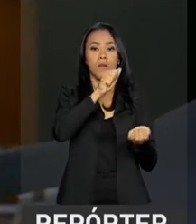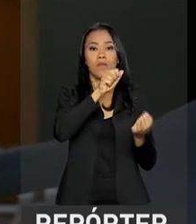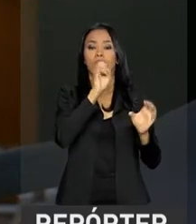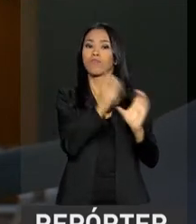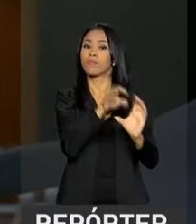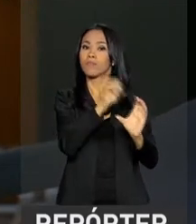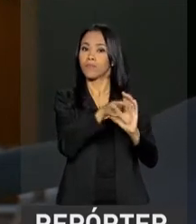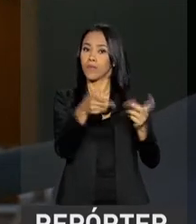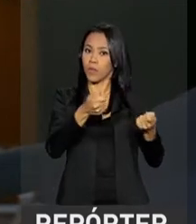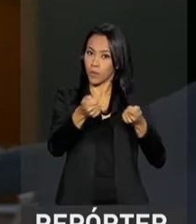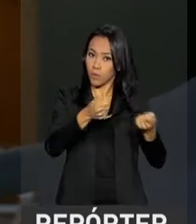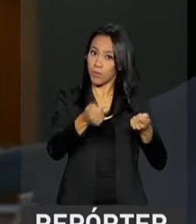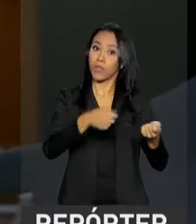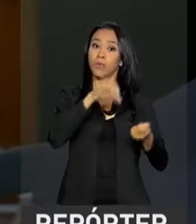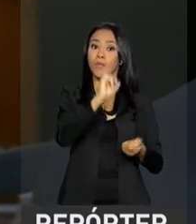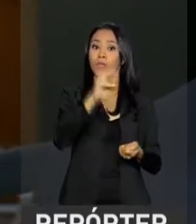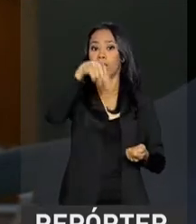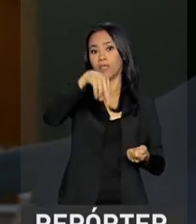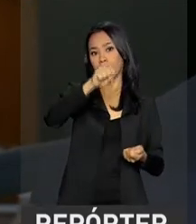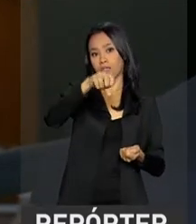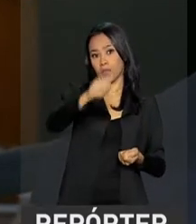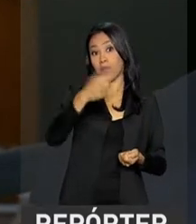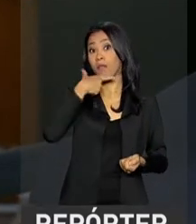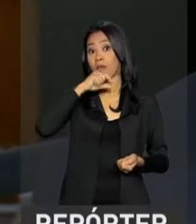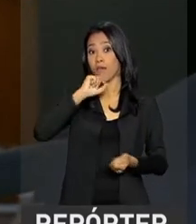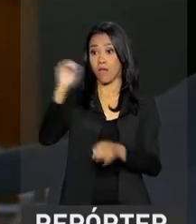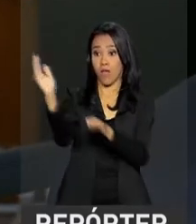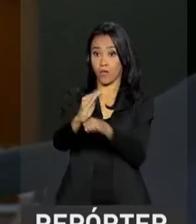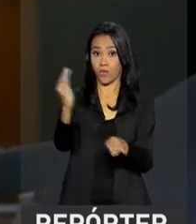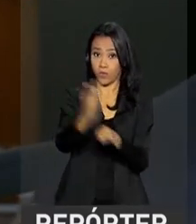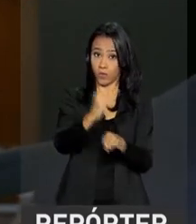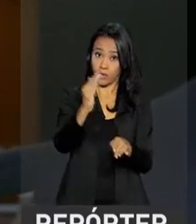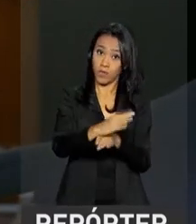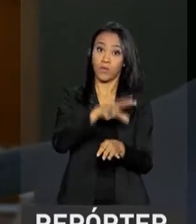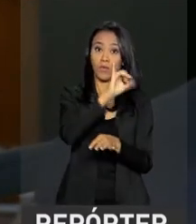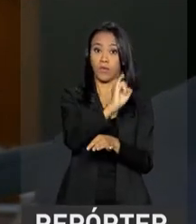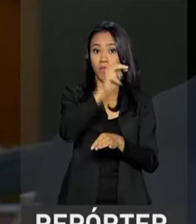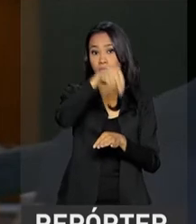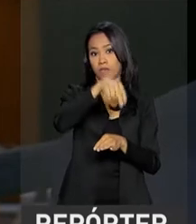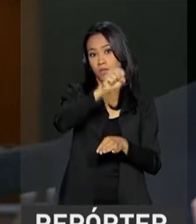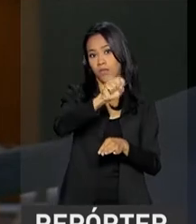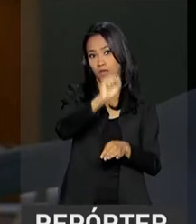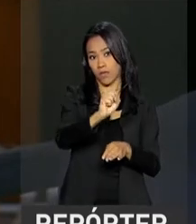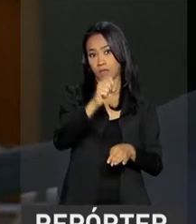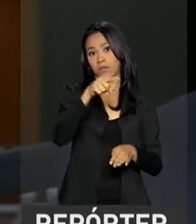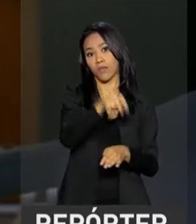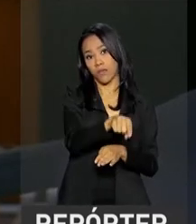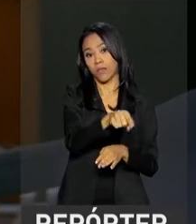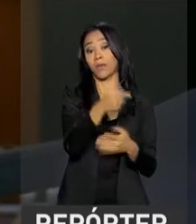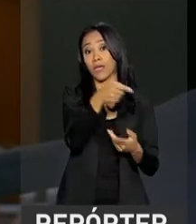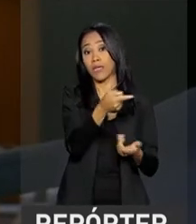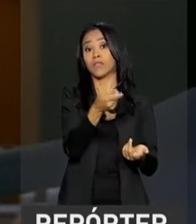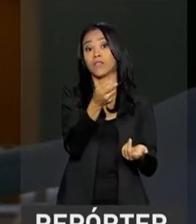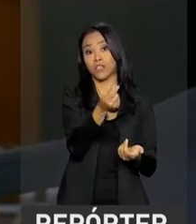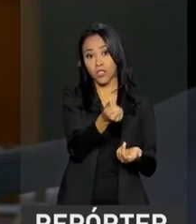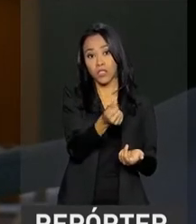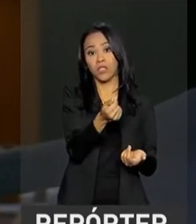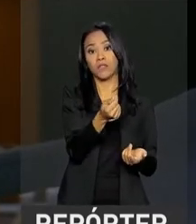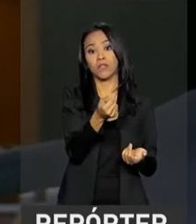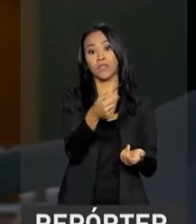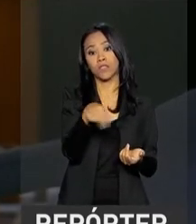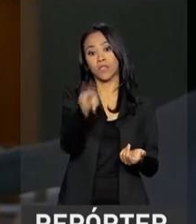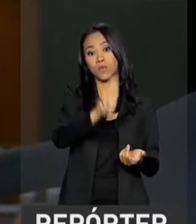contribui com a previdência é fundamental que esse recurso não seja indevidamente gasto que é o